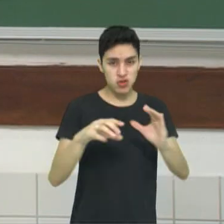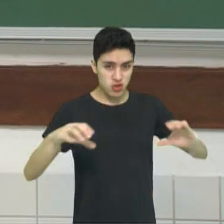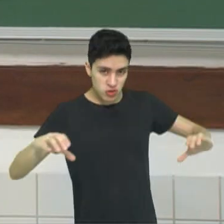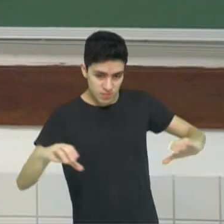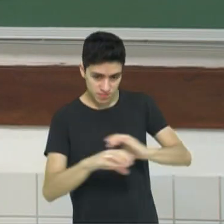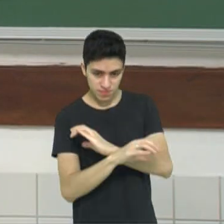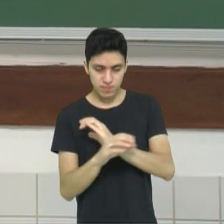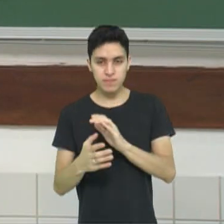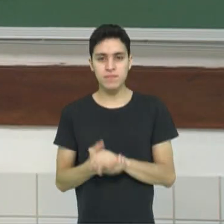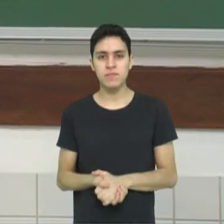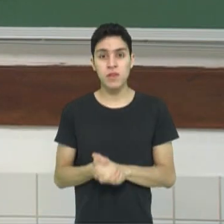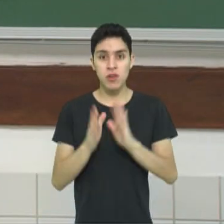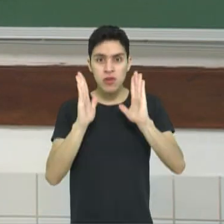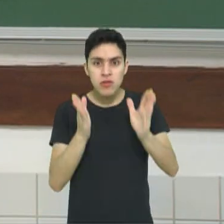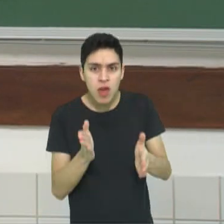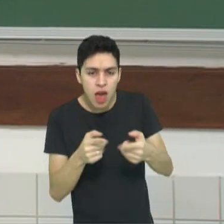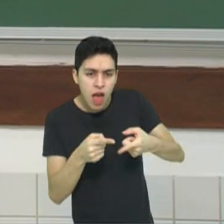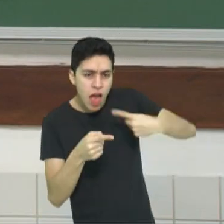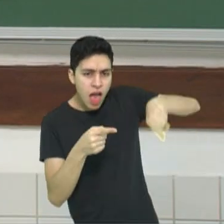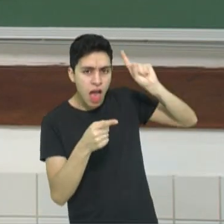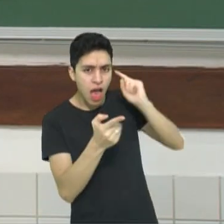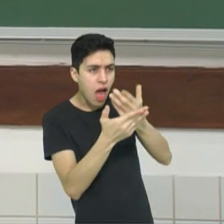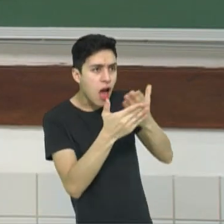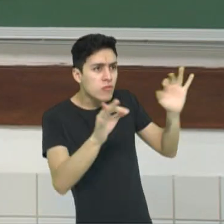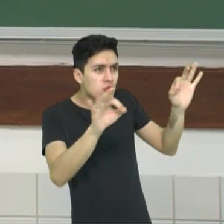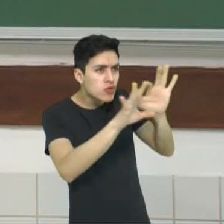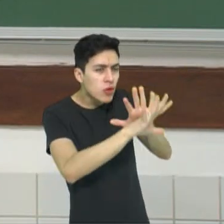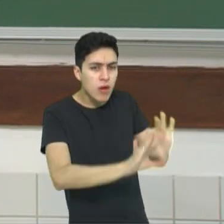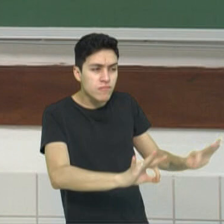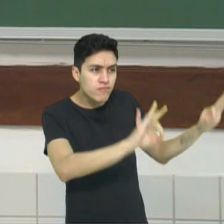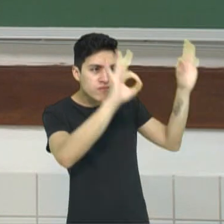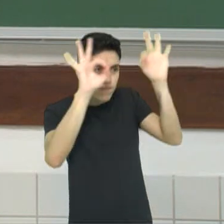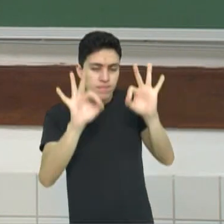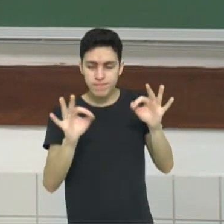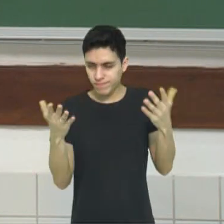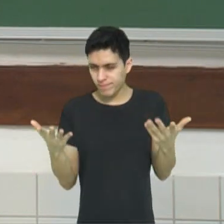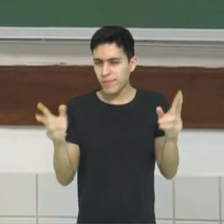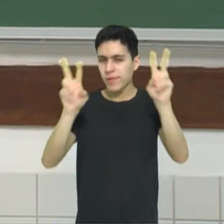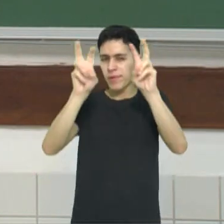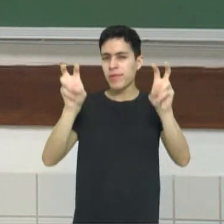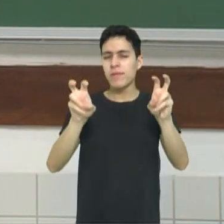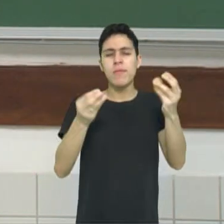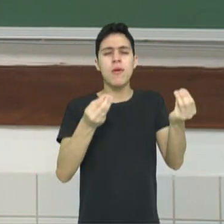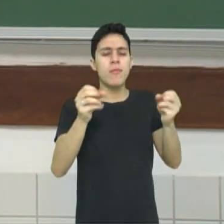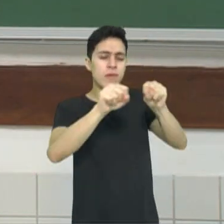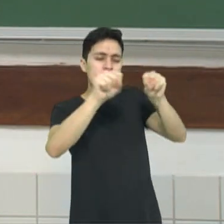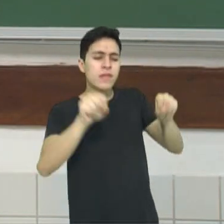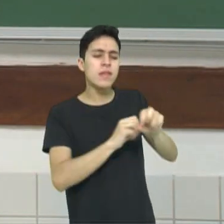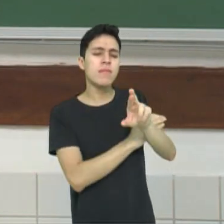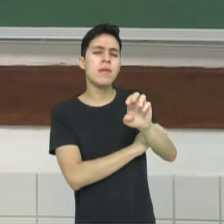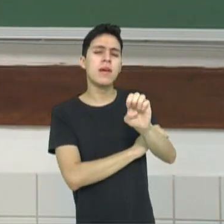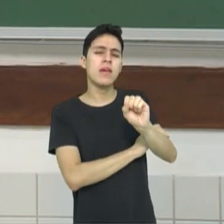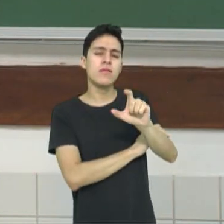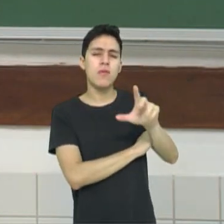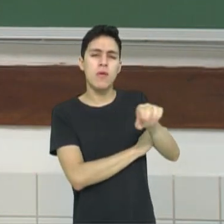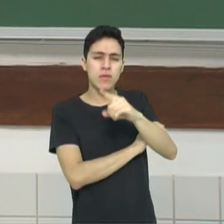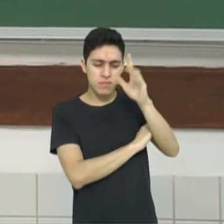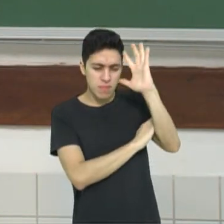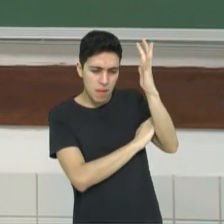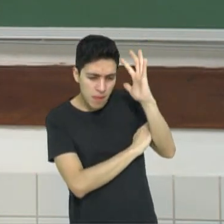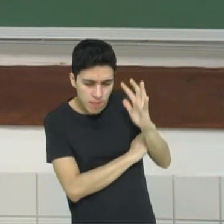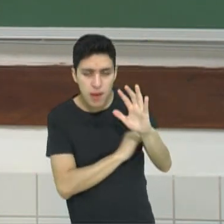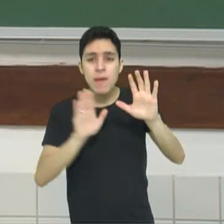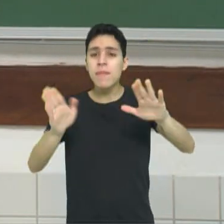completinho? Assistiu a última aula? Nós estamos trabalhando com resolução de sistemas, utilizando um método.